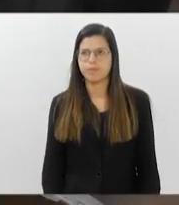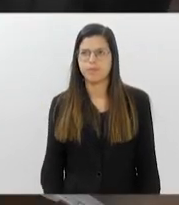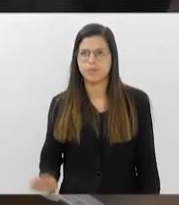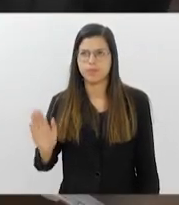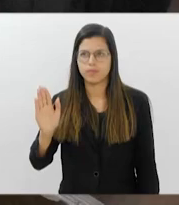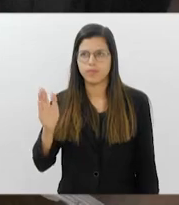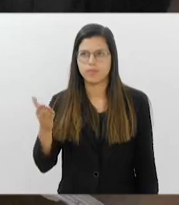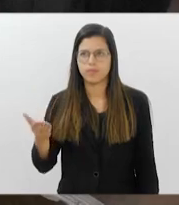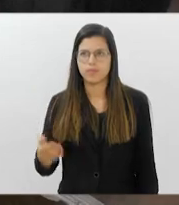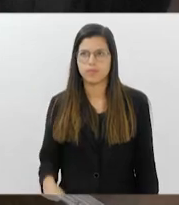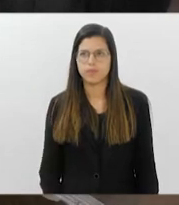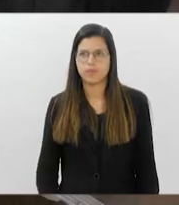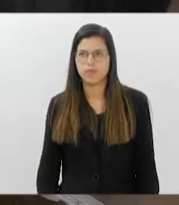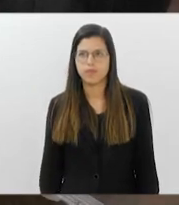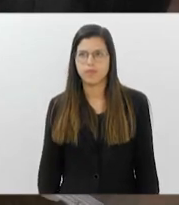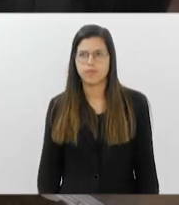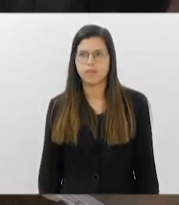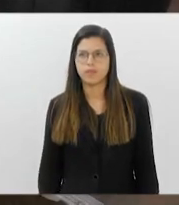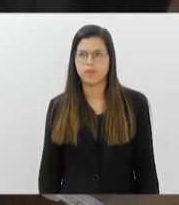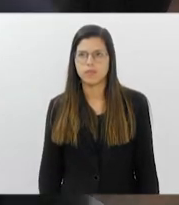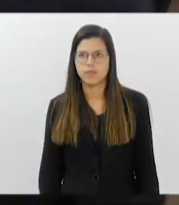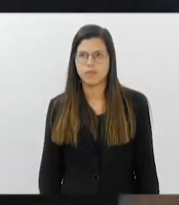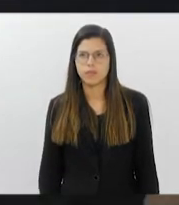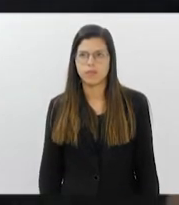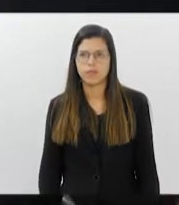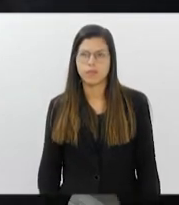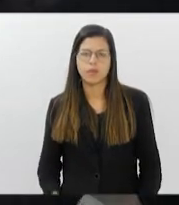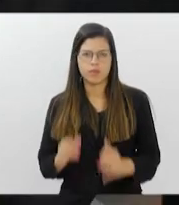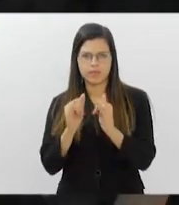Anunciando a presença, deputado Flávio Serafim.